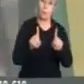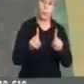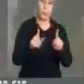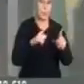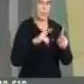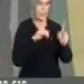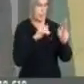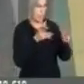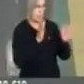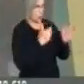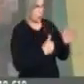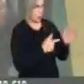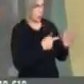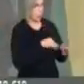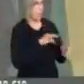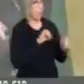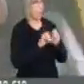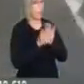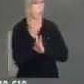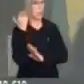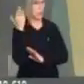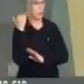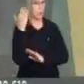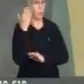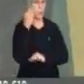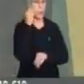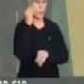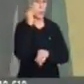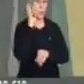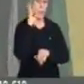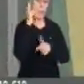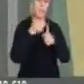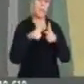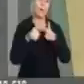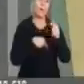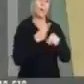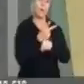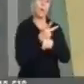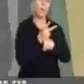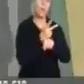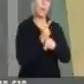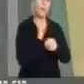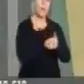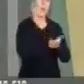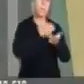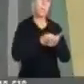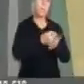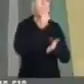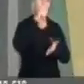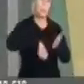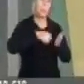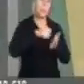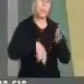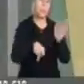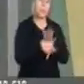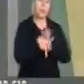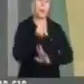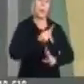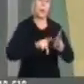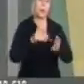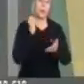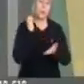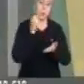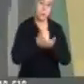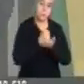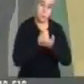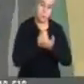governo do PT, que aqui buscava solução para os problemas, através de projetos que